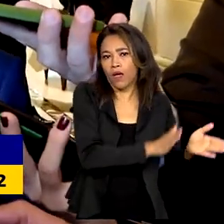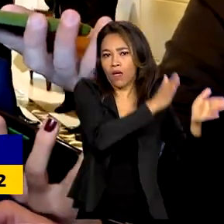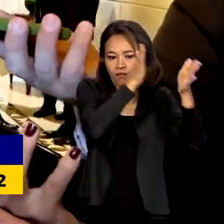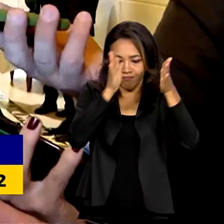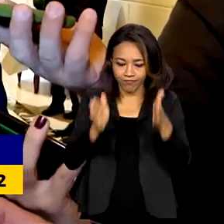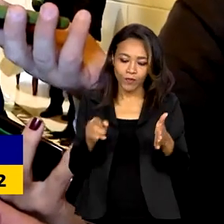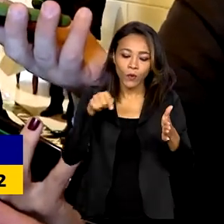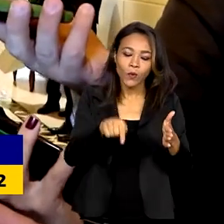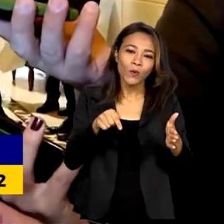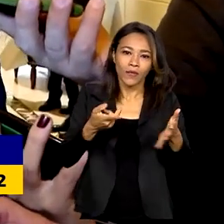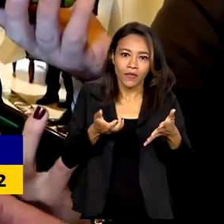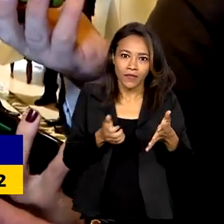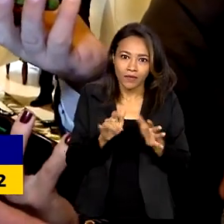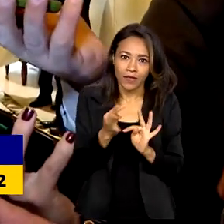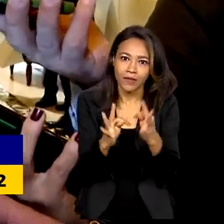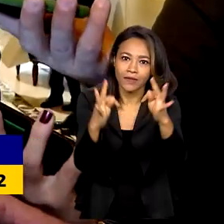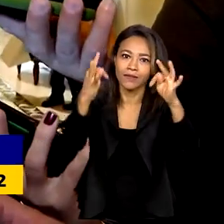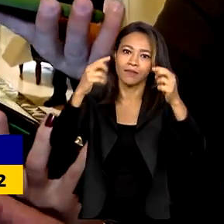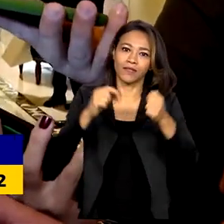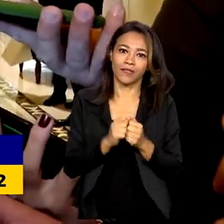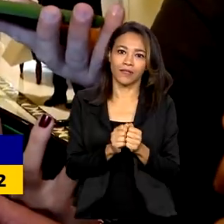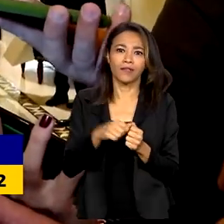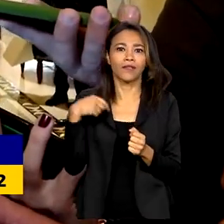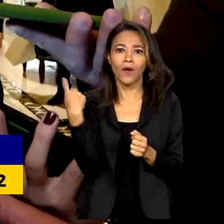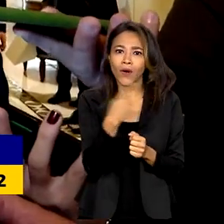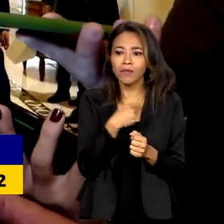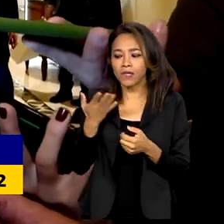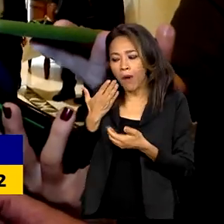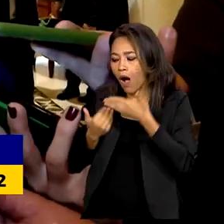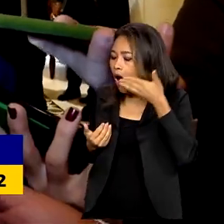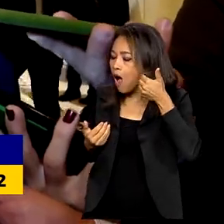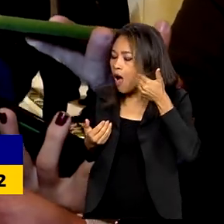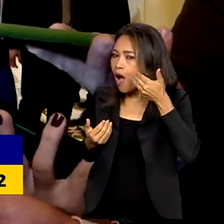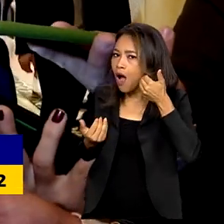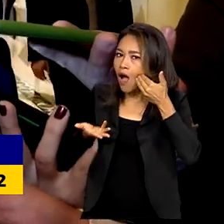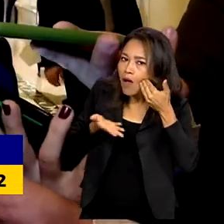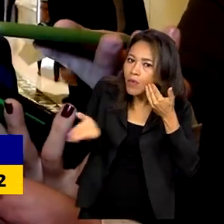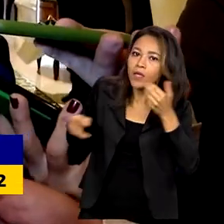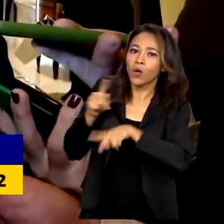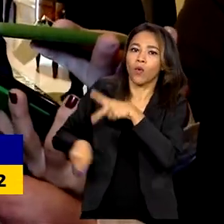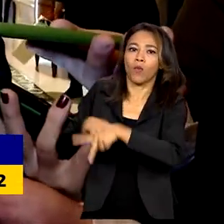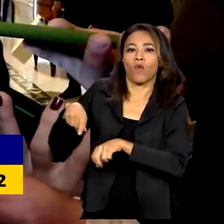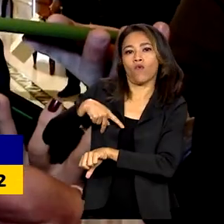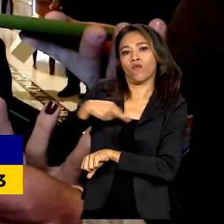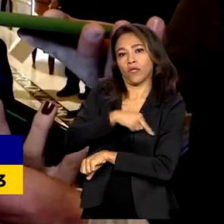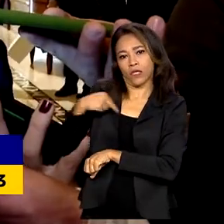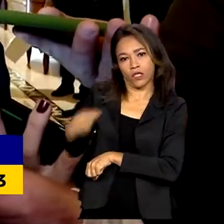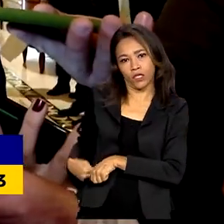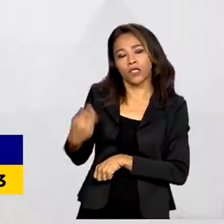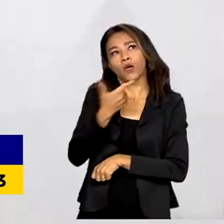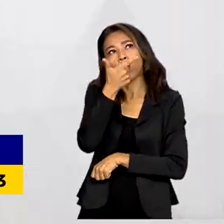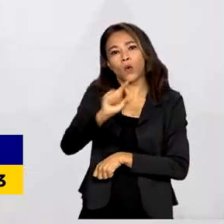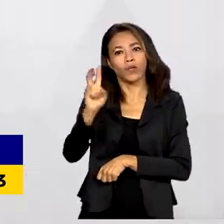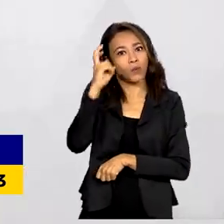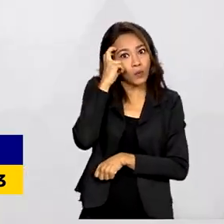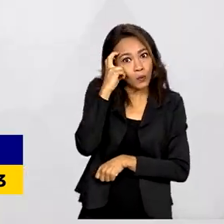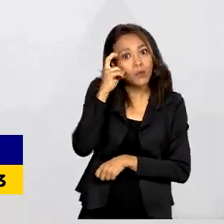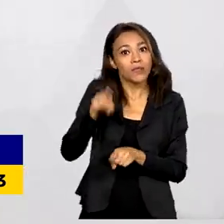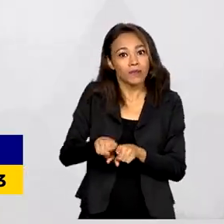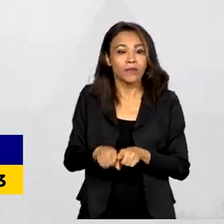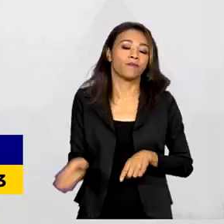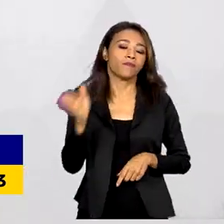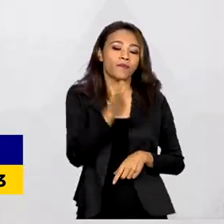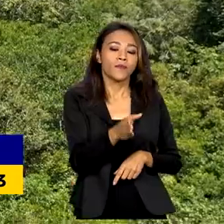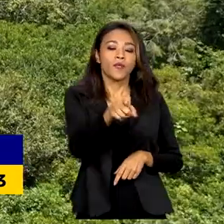entrando na questão digital, nós temos muito a aprender com os chineses. A gente está entrando na questão da cultura. O acordo que